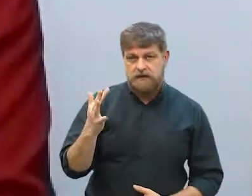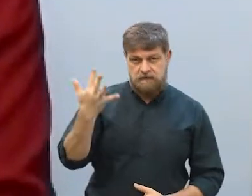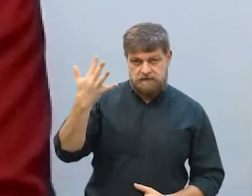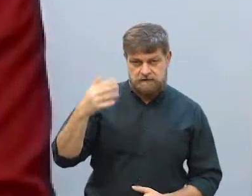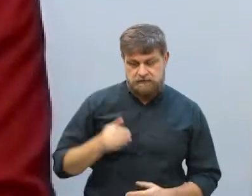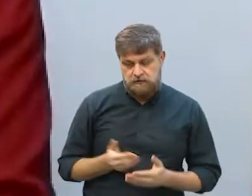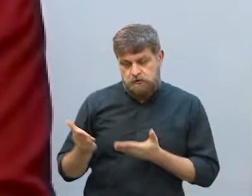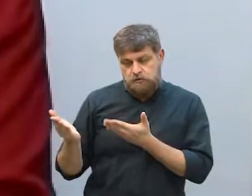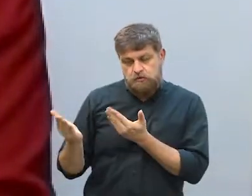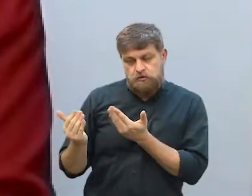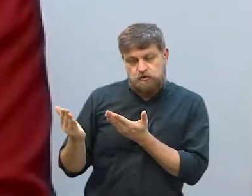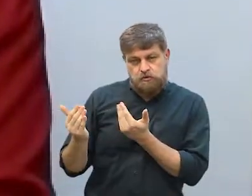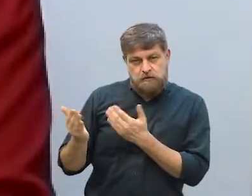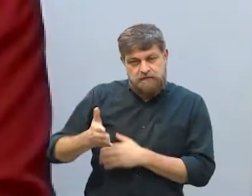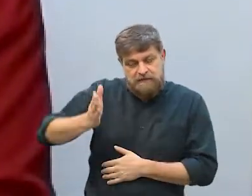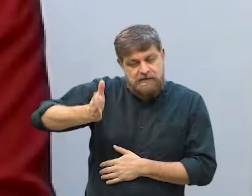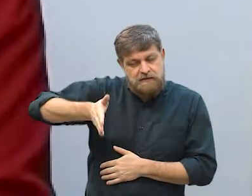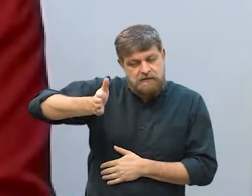jovens, eles